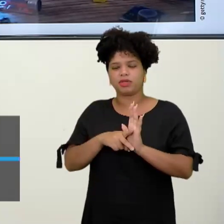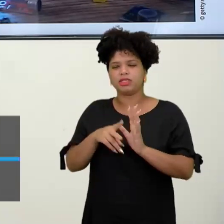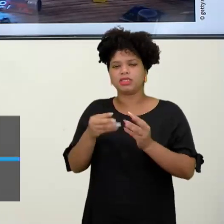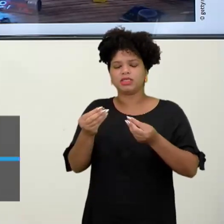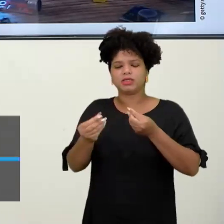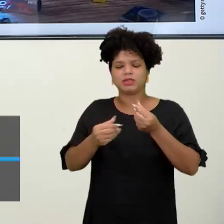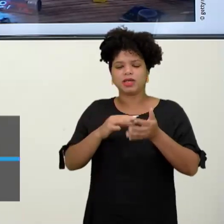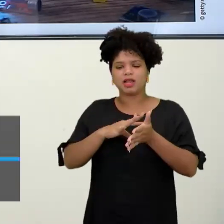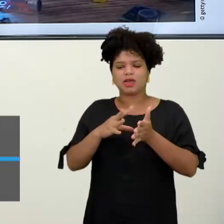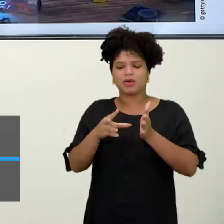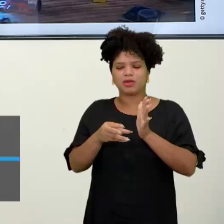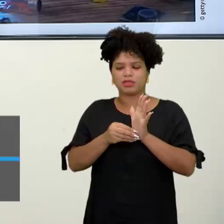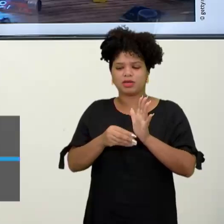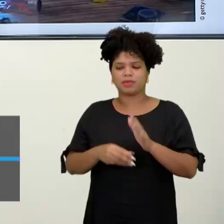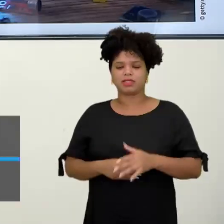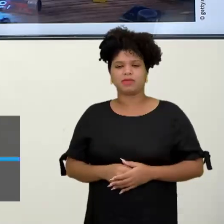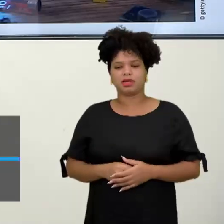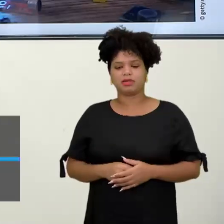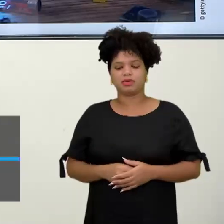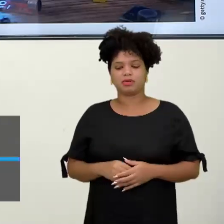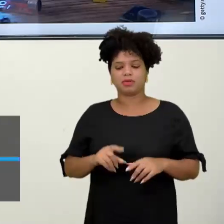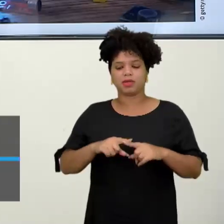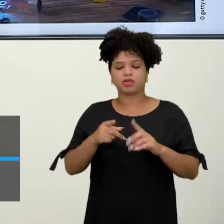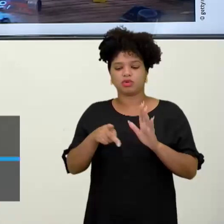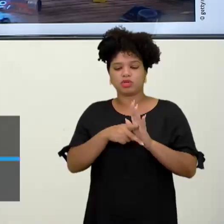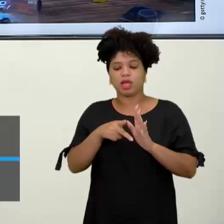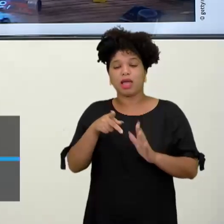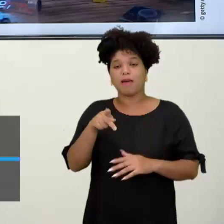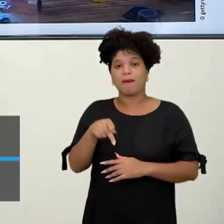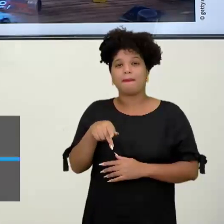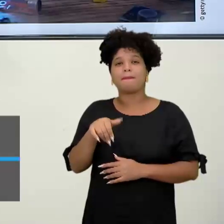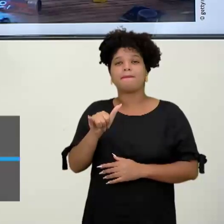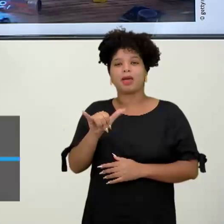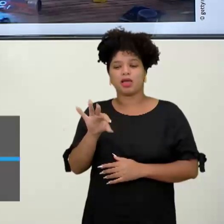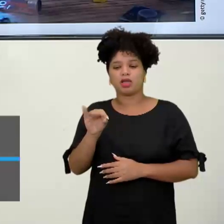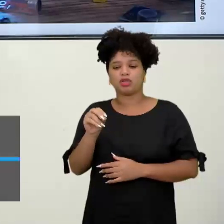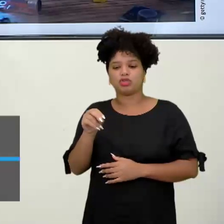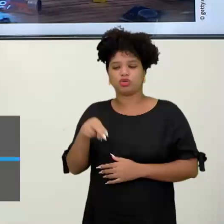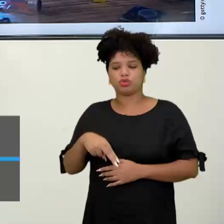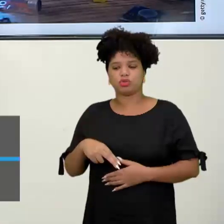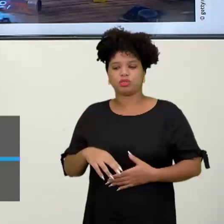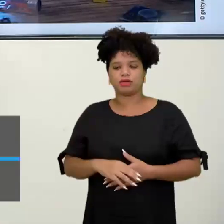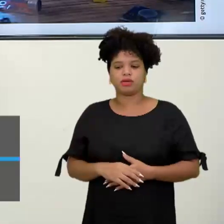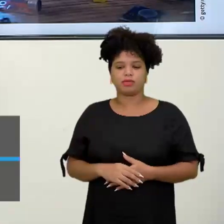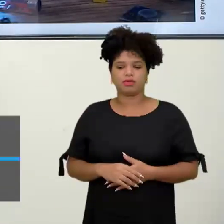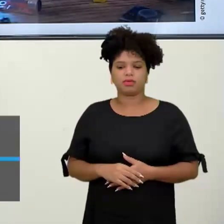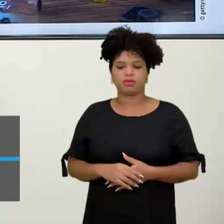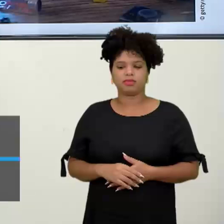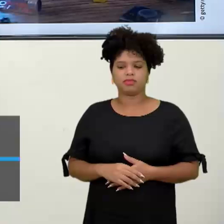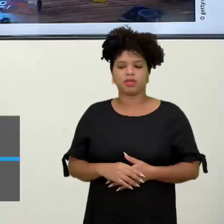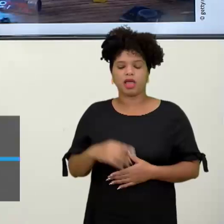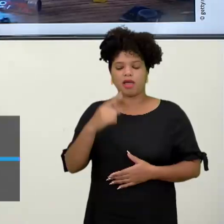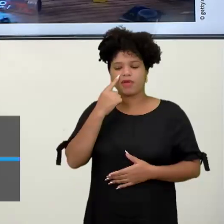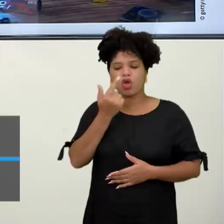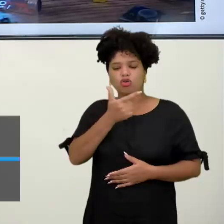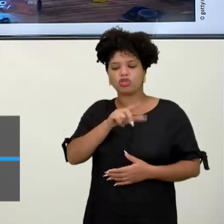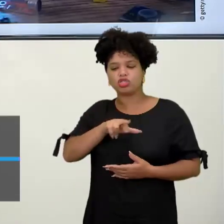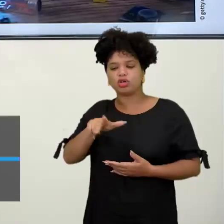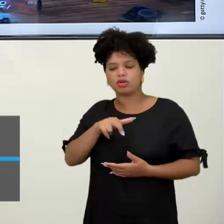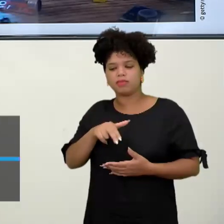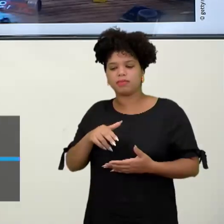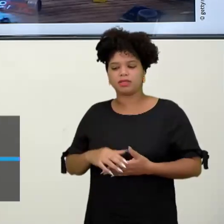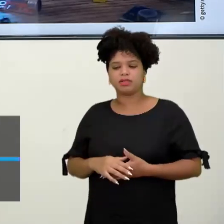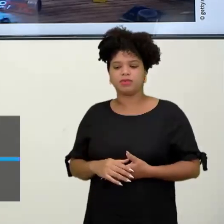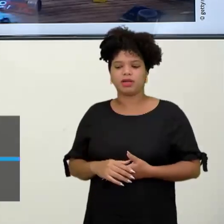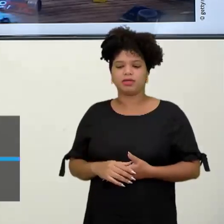ela não é refinada. O Python, como ele é uma linguagem mais refinada, ele está mais distante do